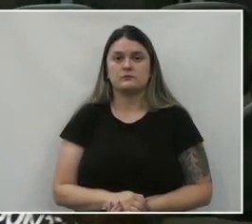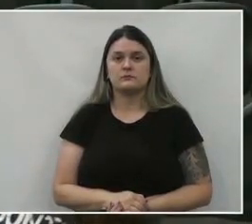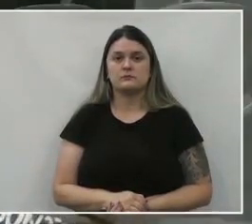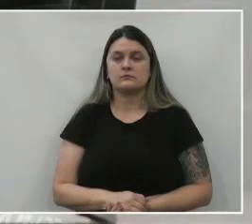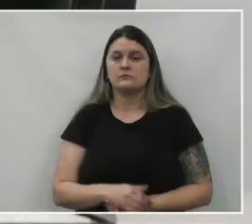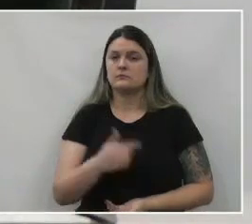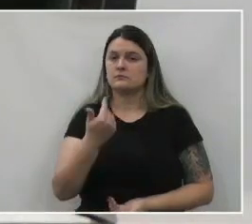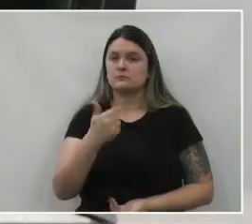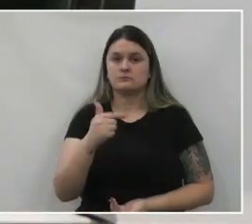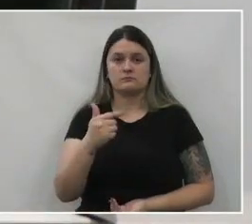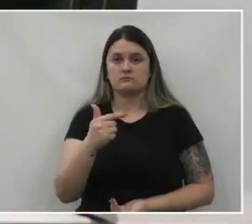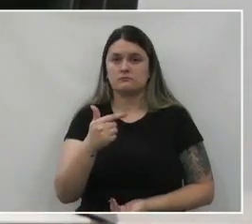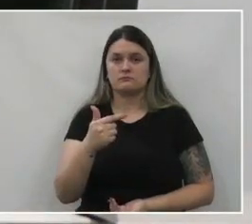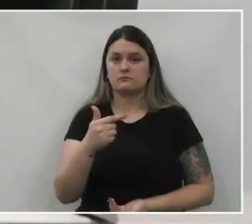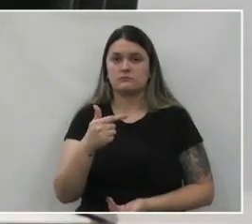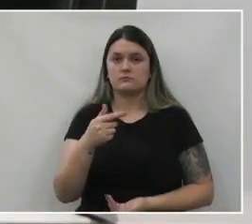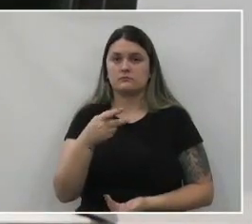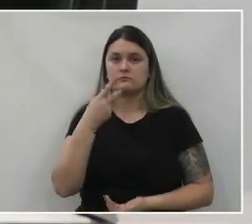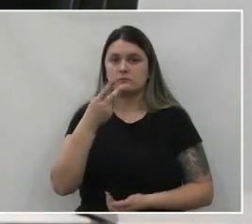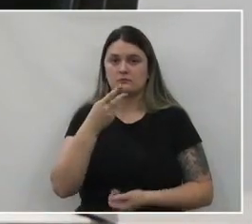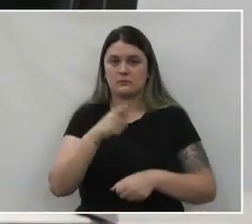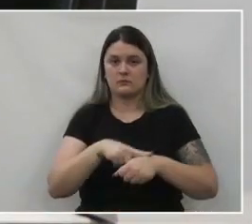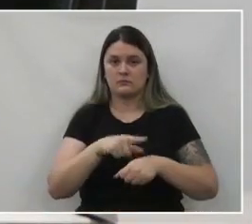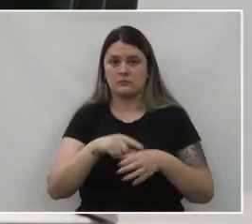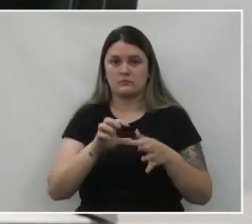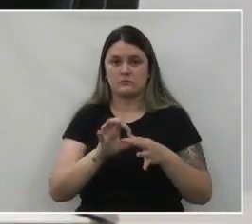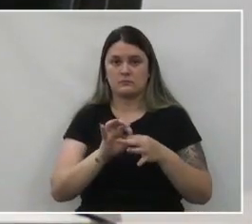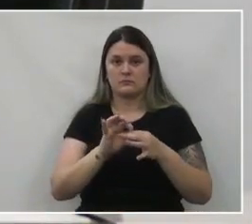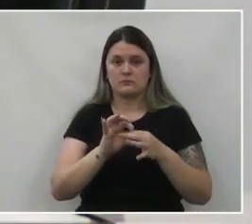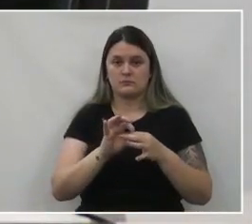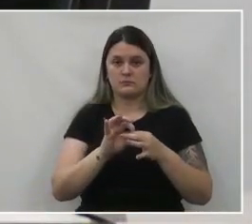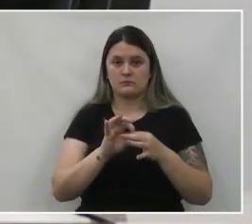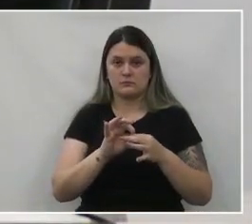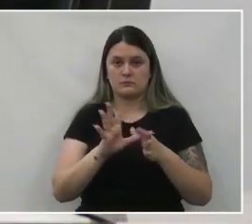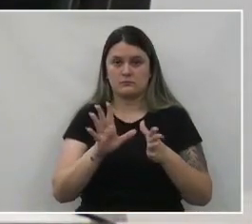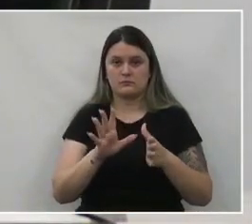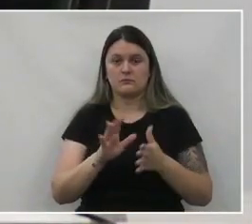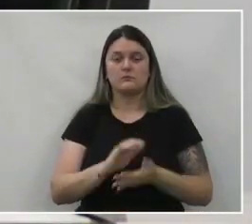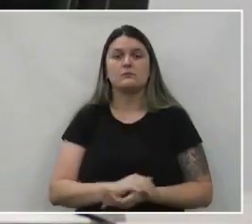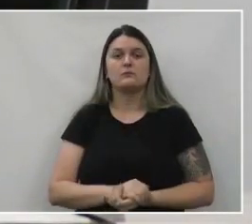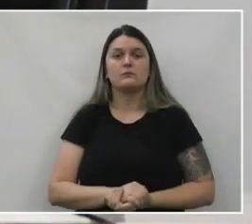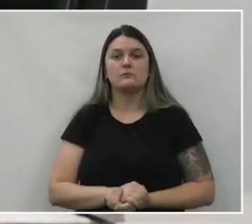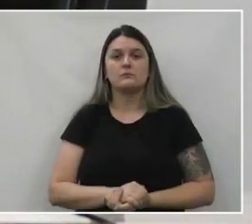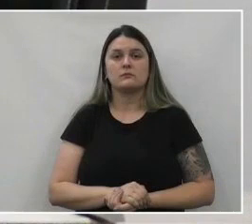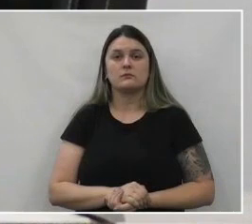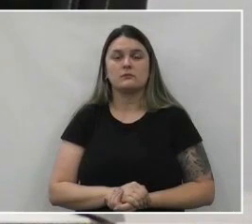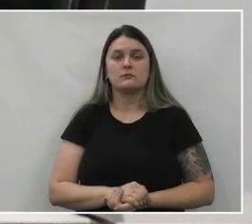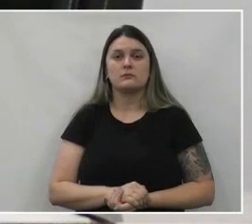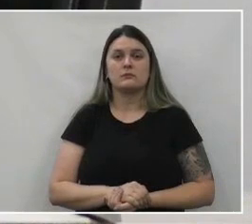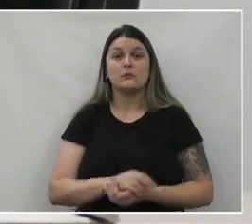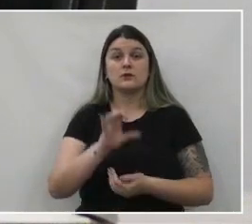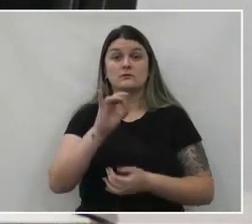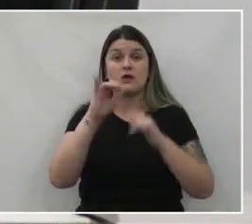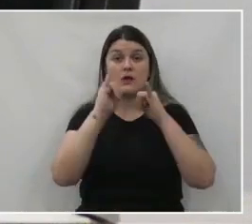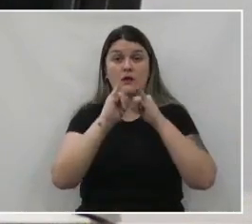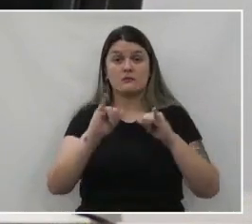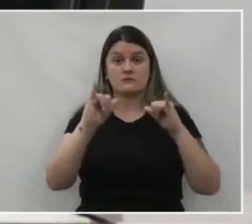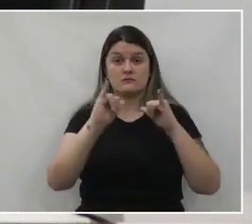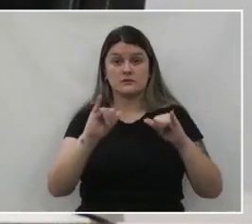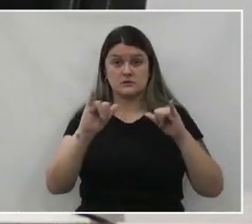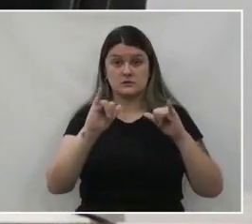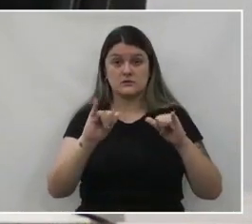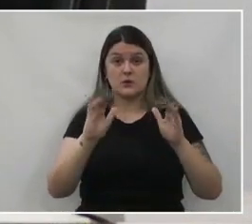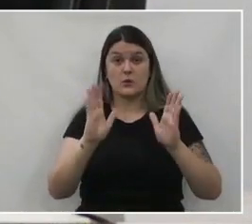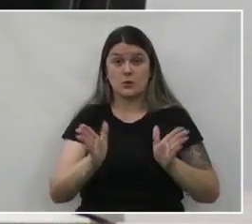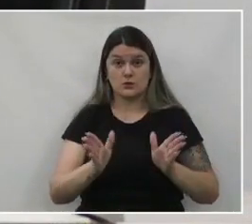Não havendo manifestação por parte de nenhum dos senhores vereadores, para o uso da palavra livre, apenas informo que na sessão